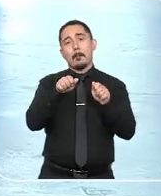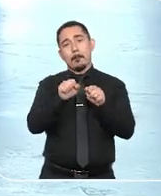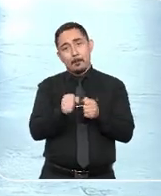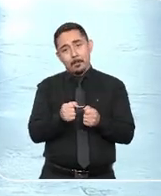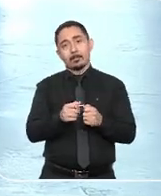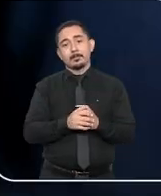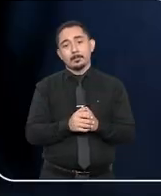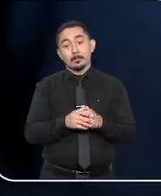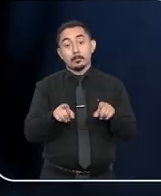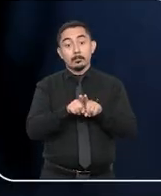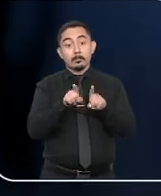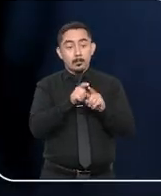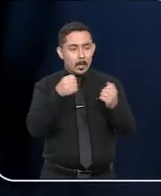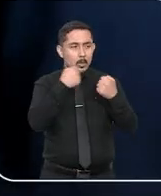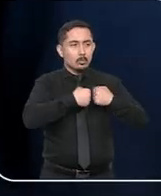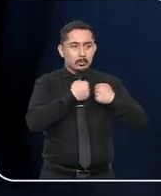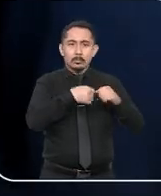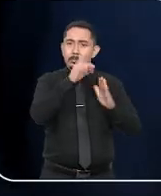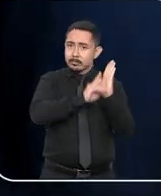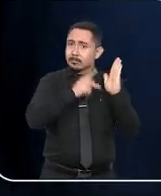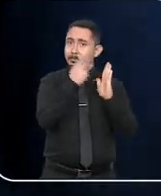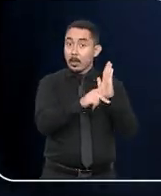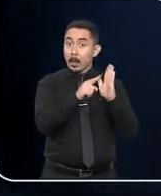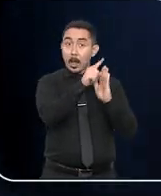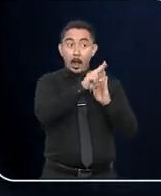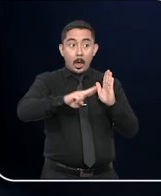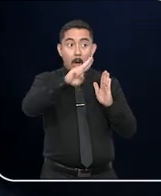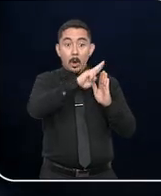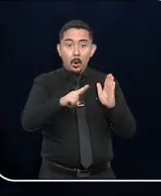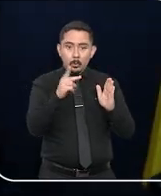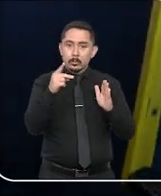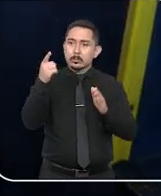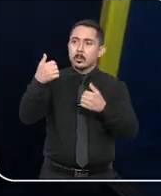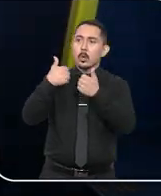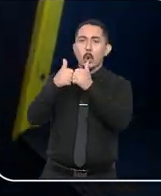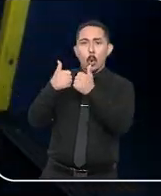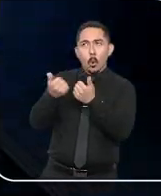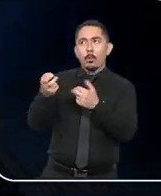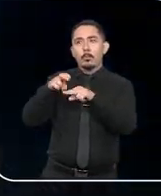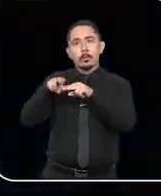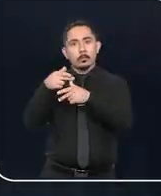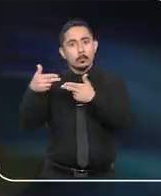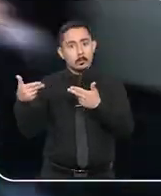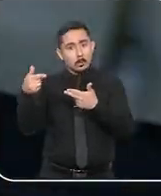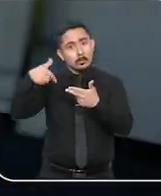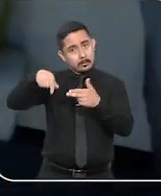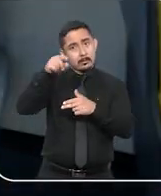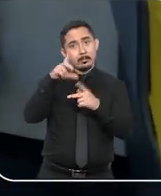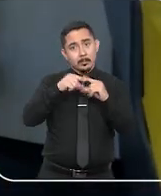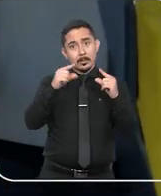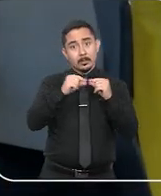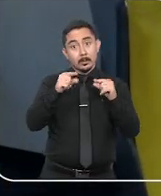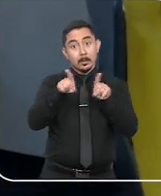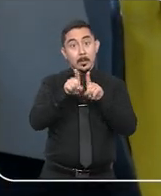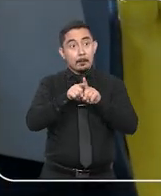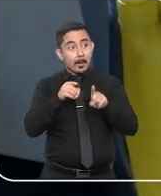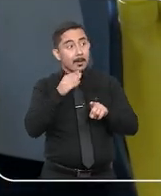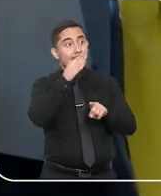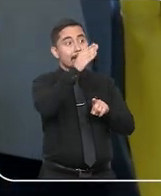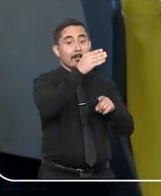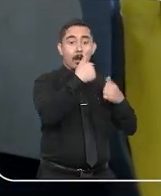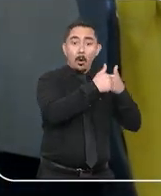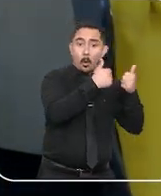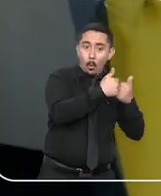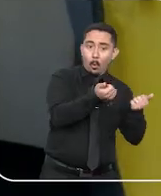nem a vontade de lutar por seus direitos. Ela faz questão de usar o transporte público em Brasília. vai e volta para o trabalho de